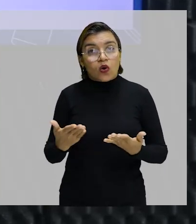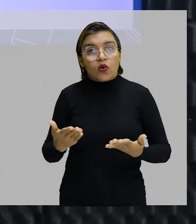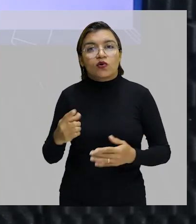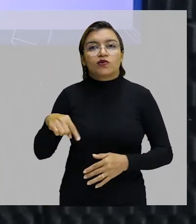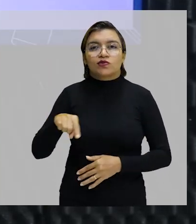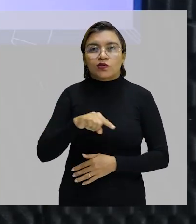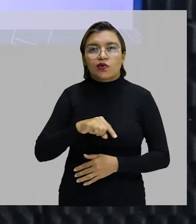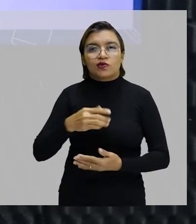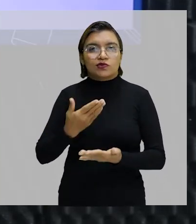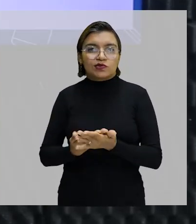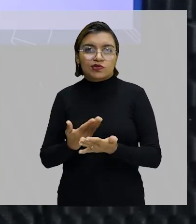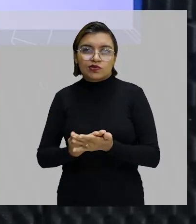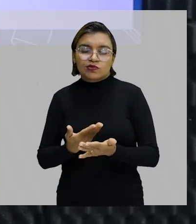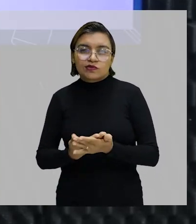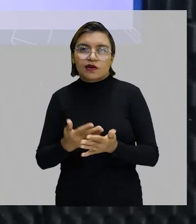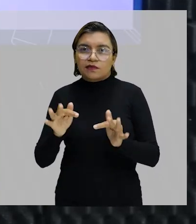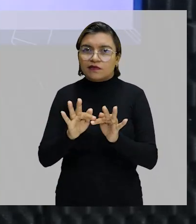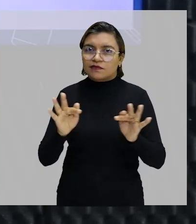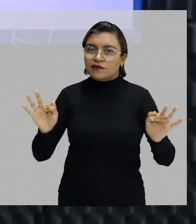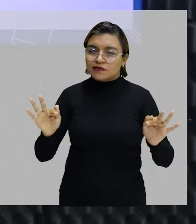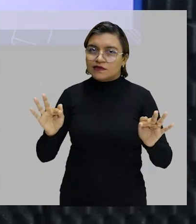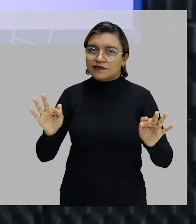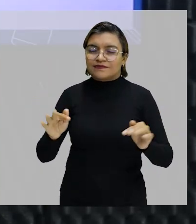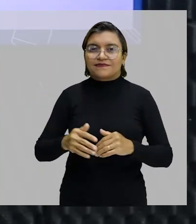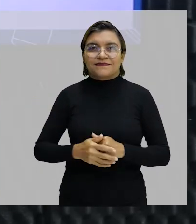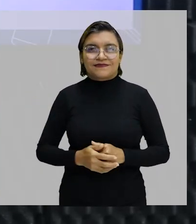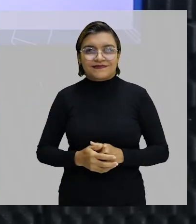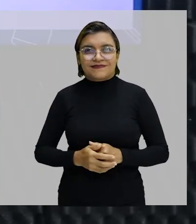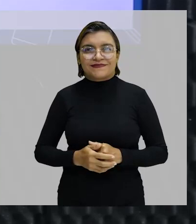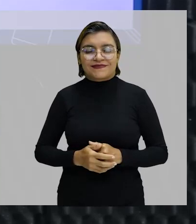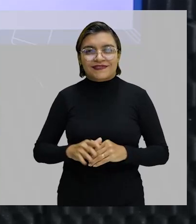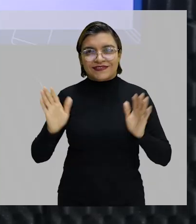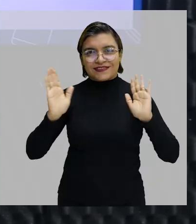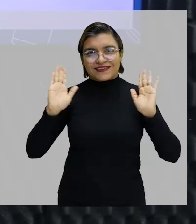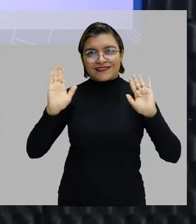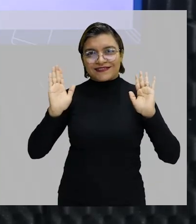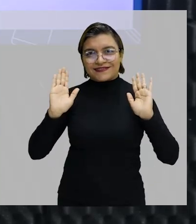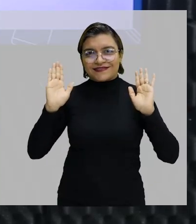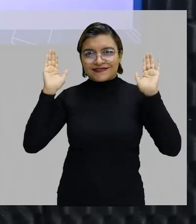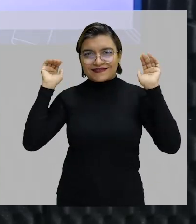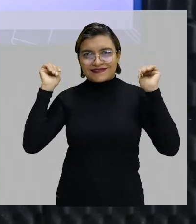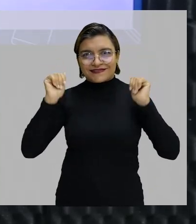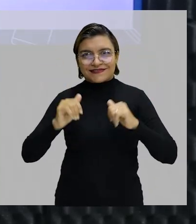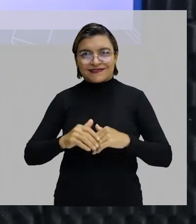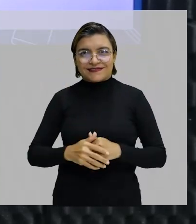interrogativas e negativas no presente perfeito contínuo. Até a próxima e bye bye.